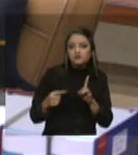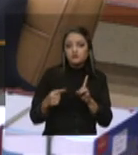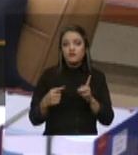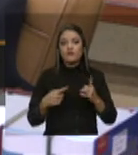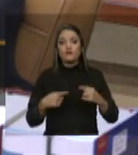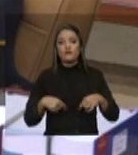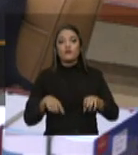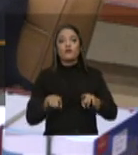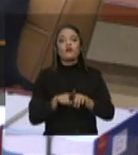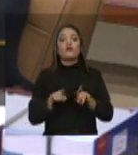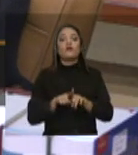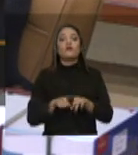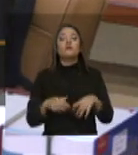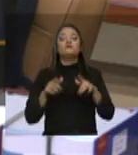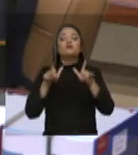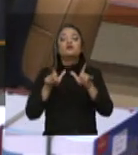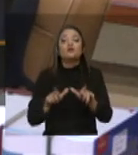referente acesso